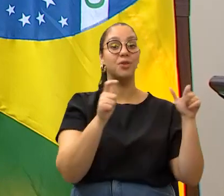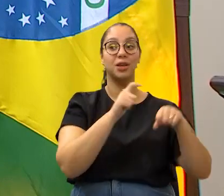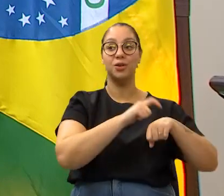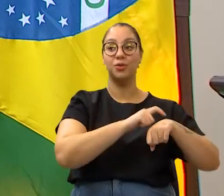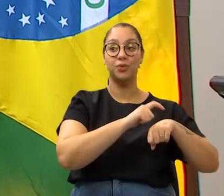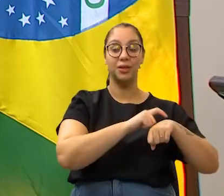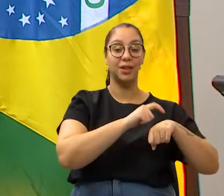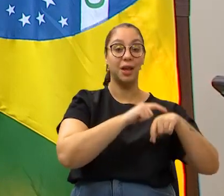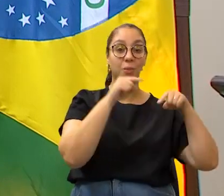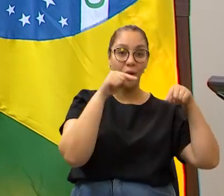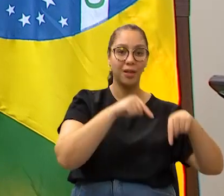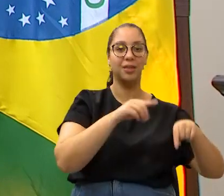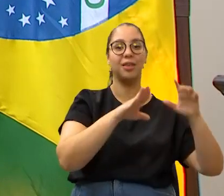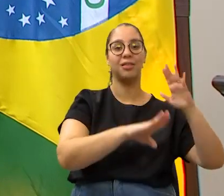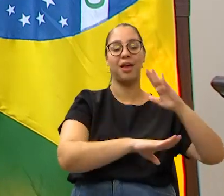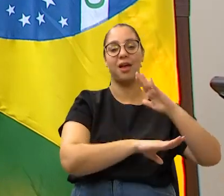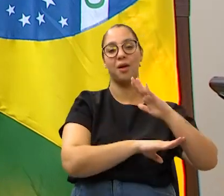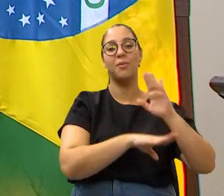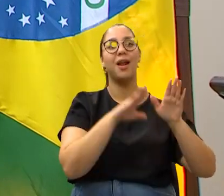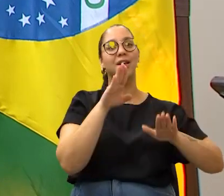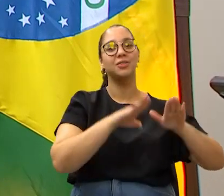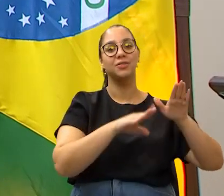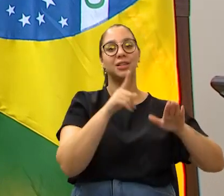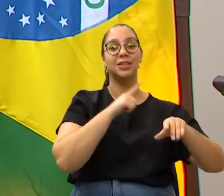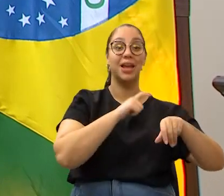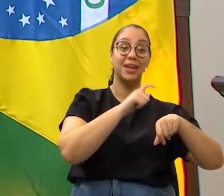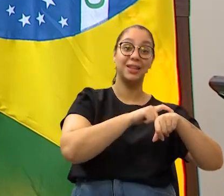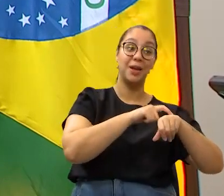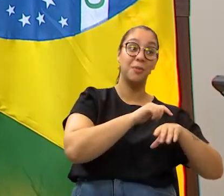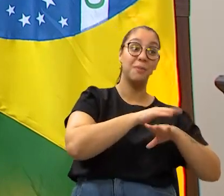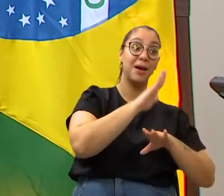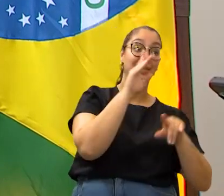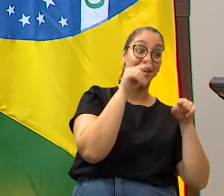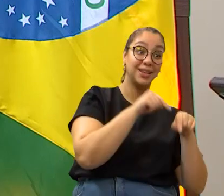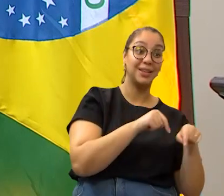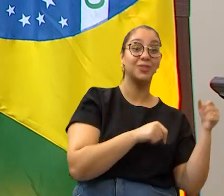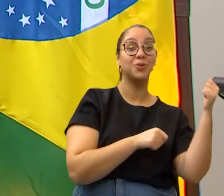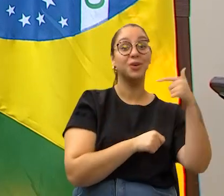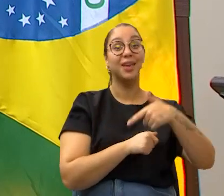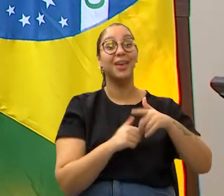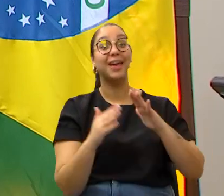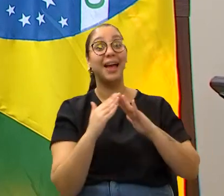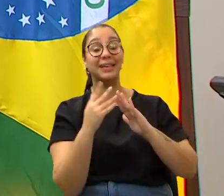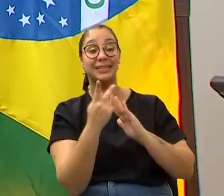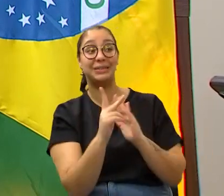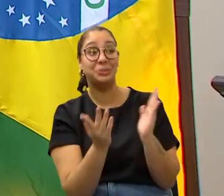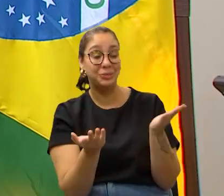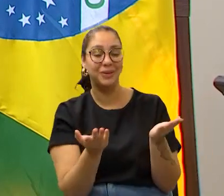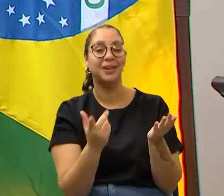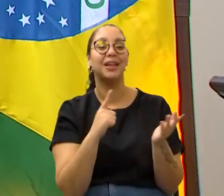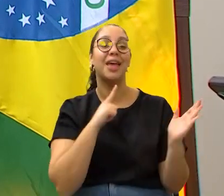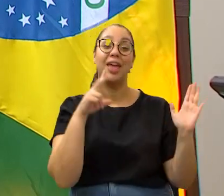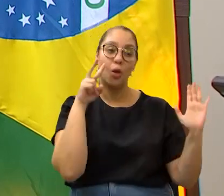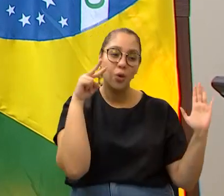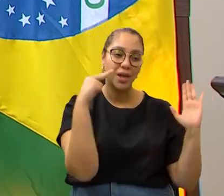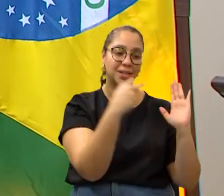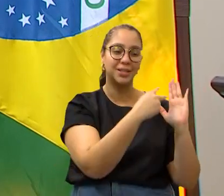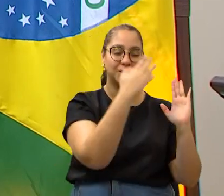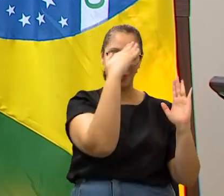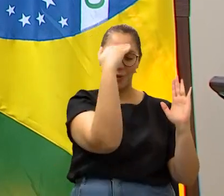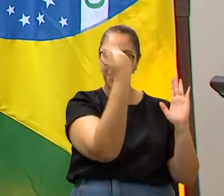parte do seu tempo na Câmara, às vezes passam mais tempo aqui do que em casa, se sintam primeiro